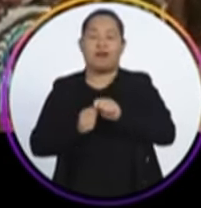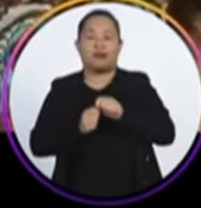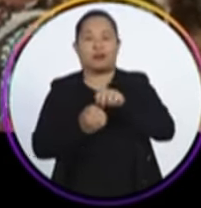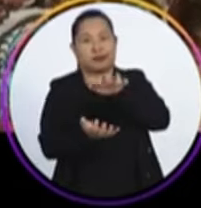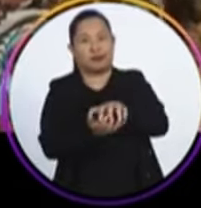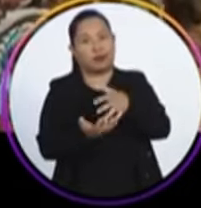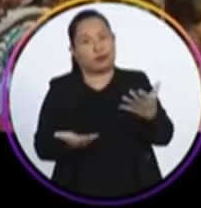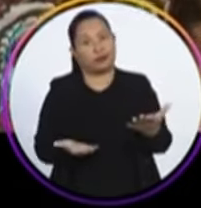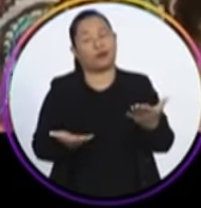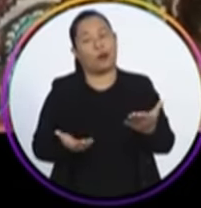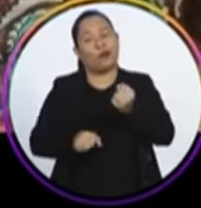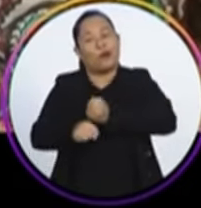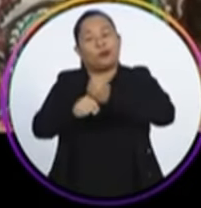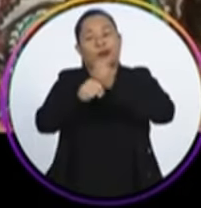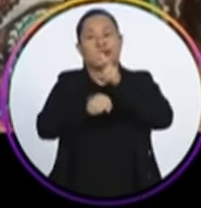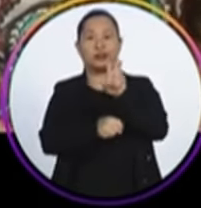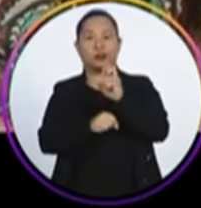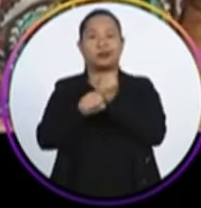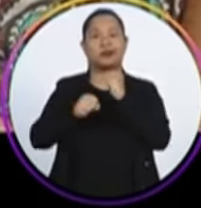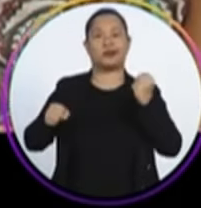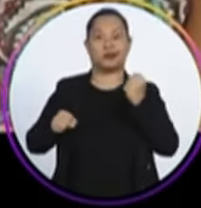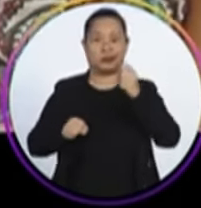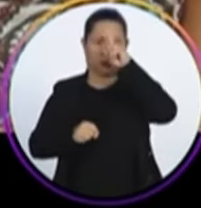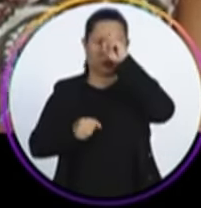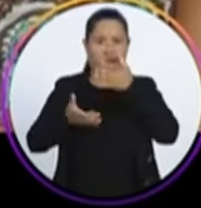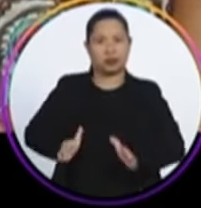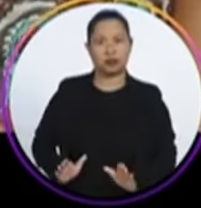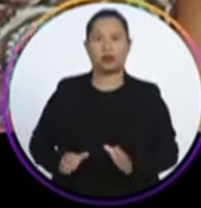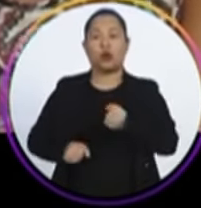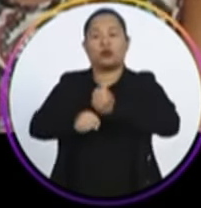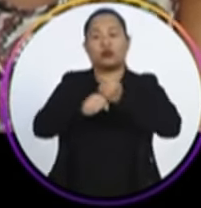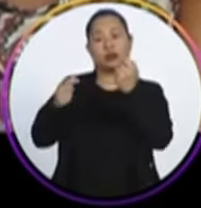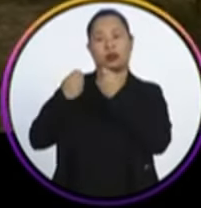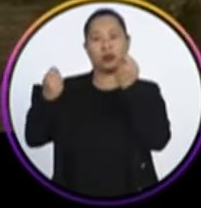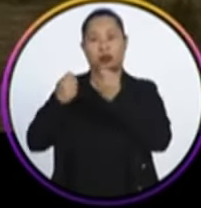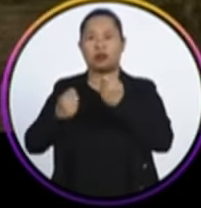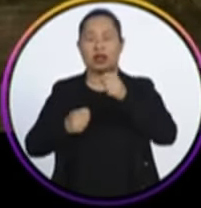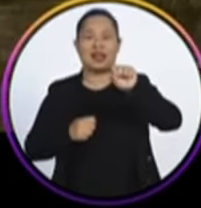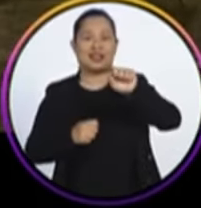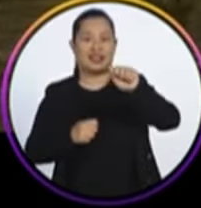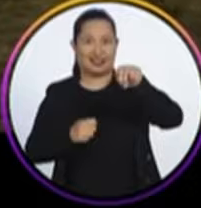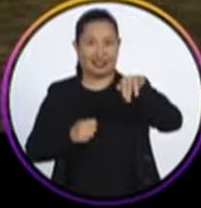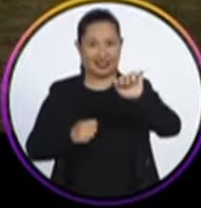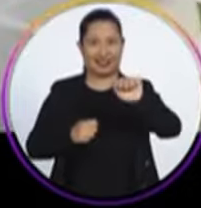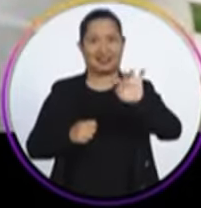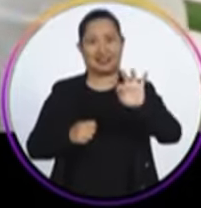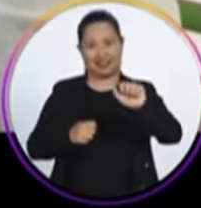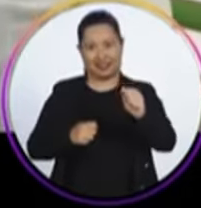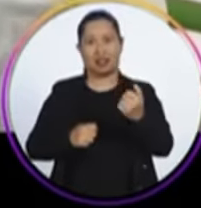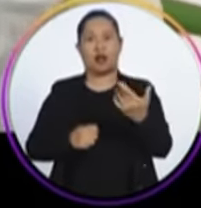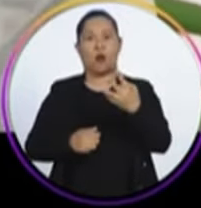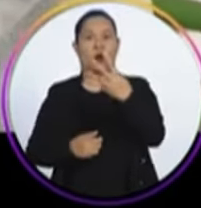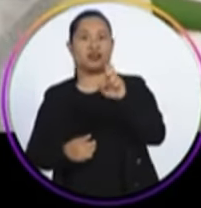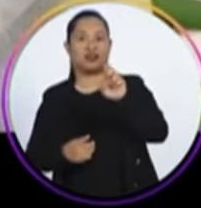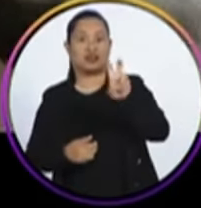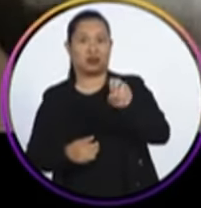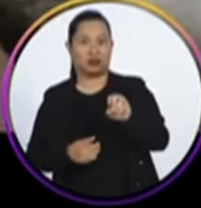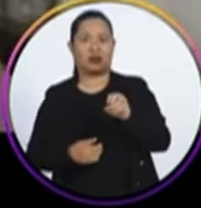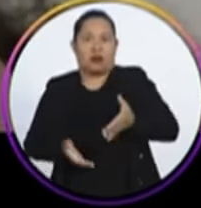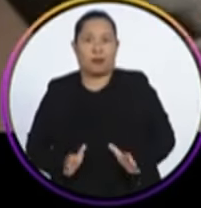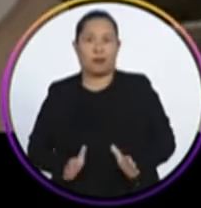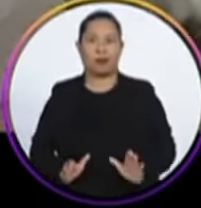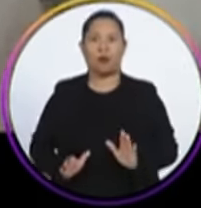Pernambuco, gente. É a construção de 5 grandes novas maternidades. A gente construiu uma em Caruaru, a Maternidade Santa Dulce dos Pobres. 450 partos por mês tem